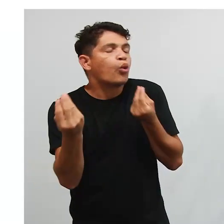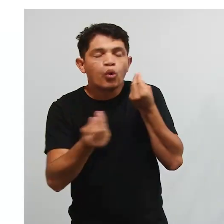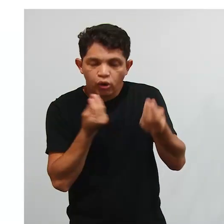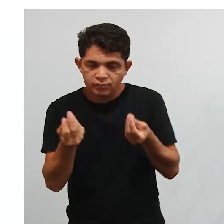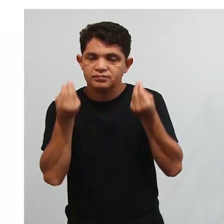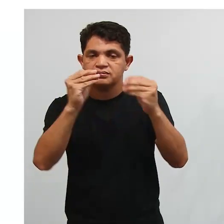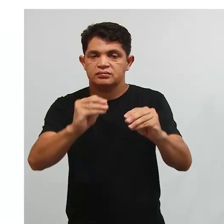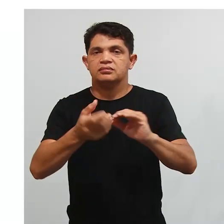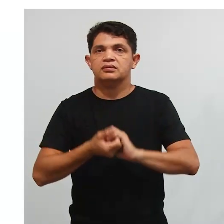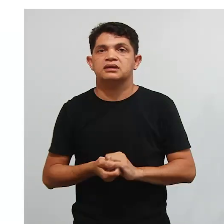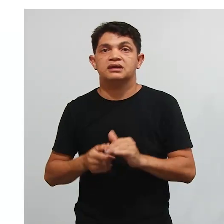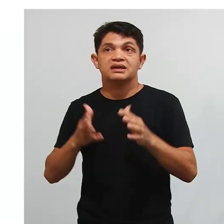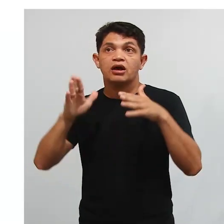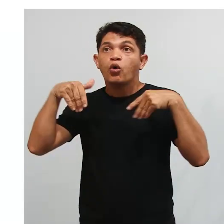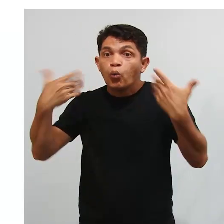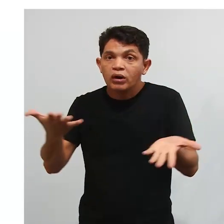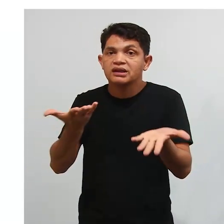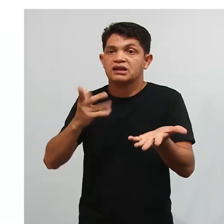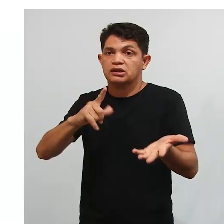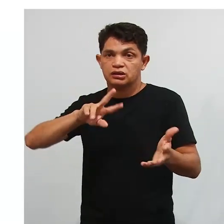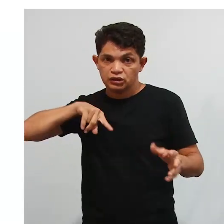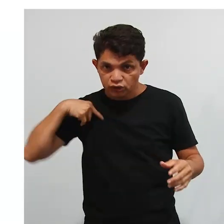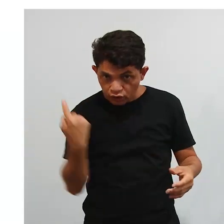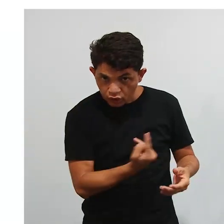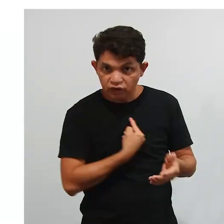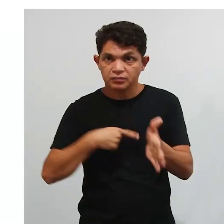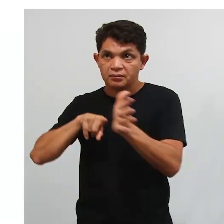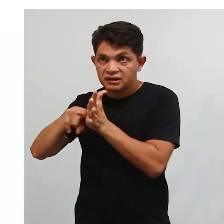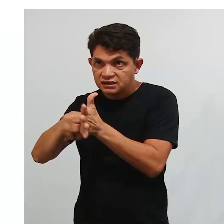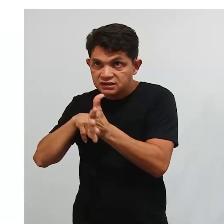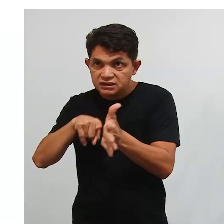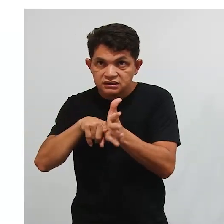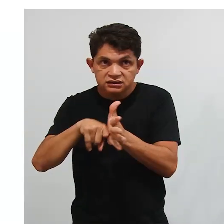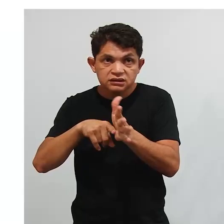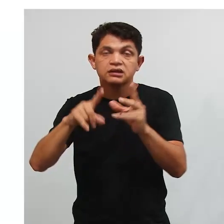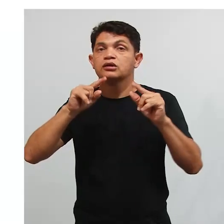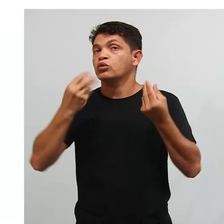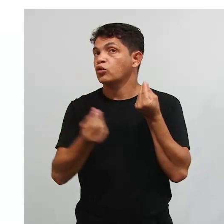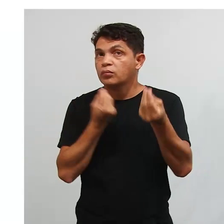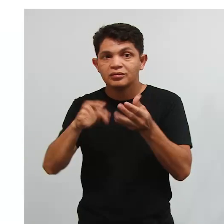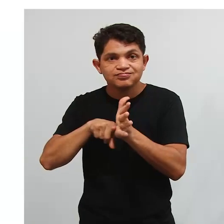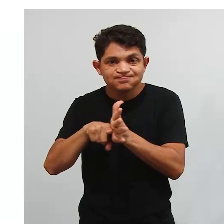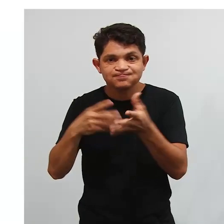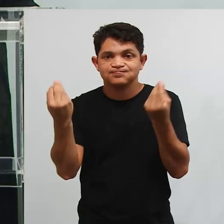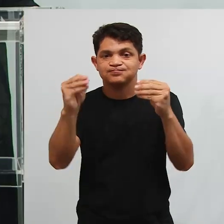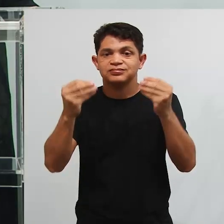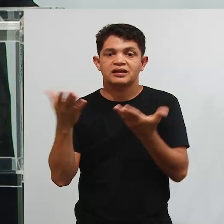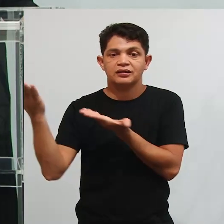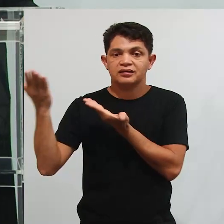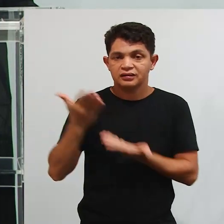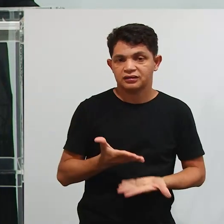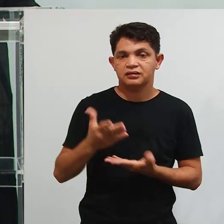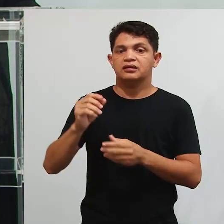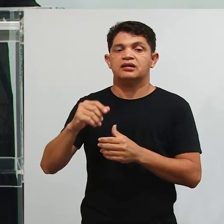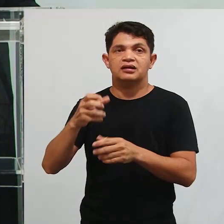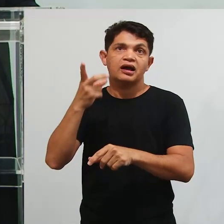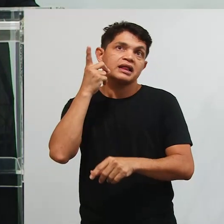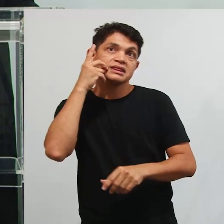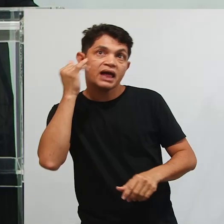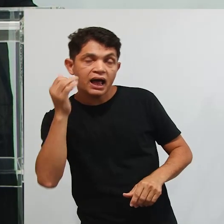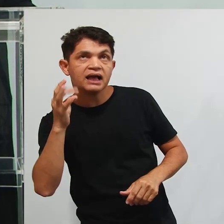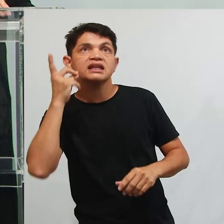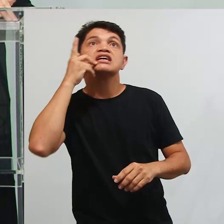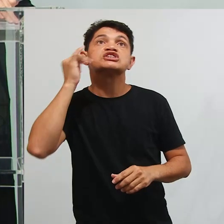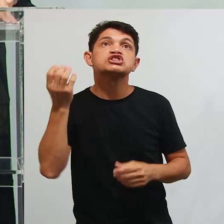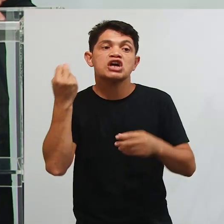qualitativa né quando a gente pesquisa o Censo né o Sens é uma pesquisa quantitativa ele vai trazer dados